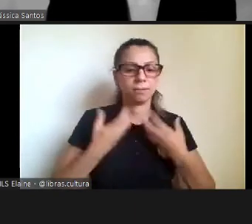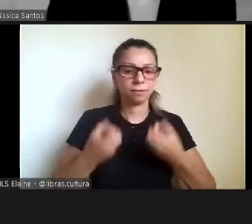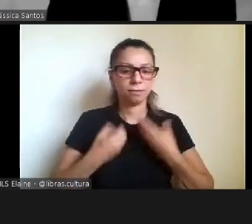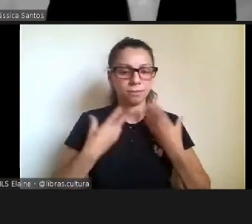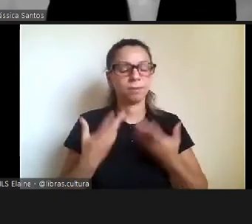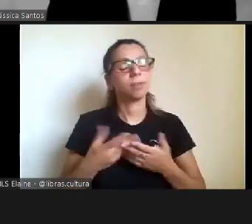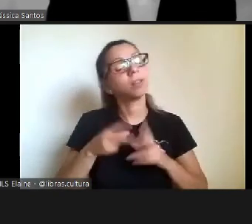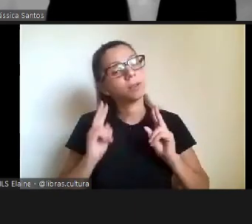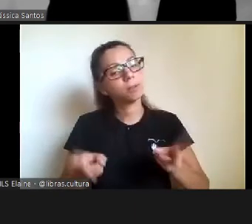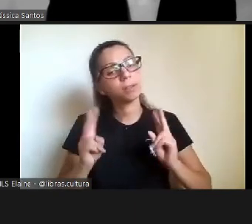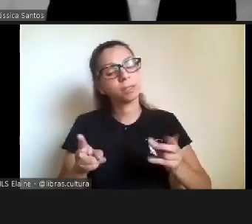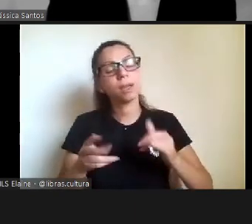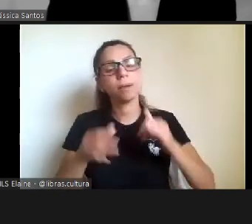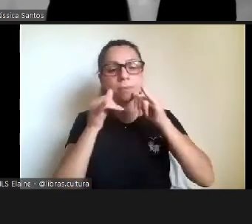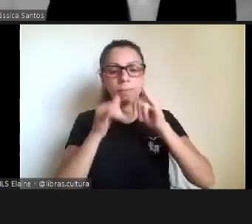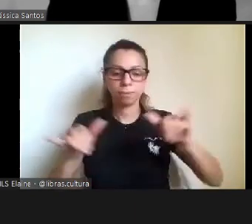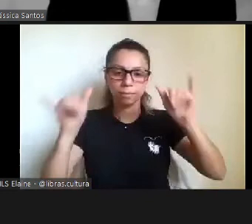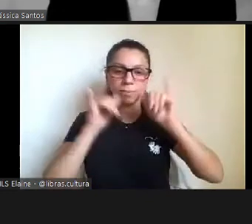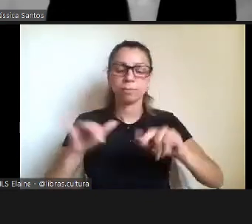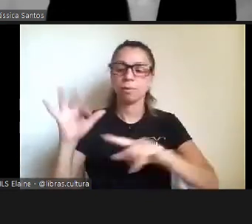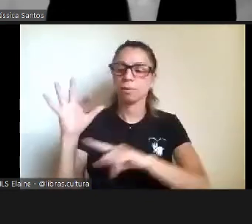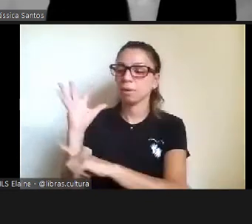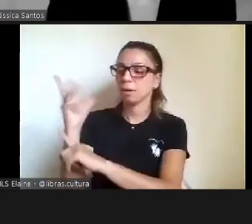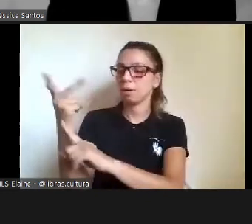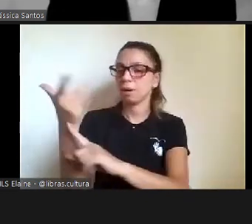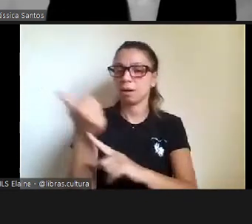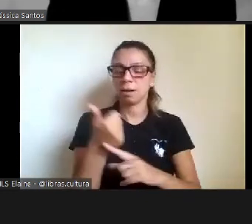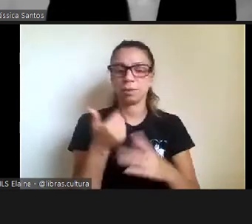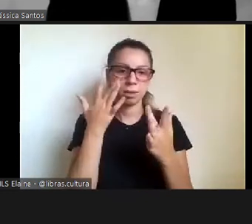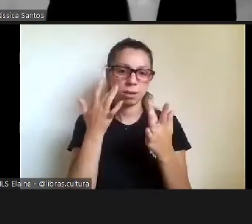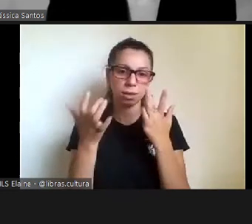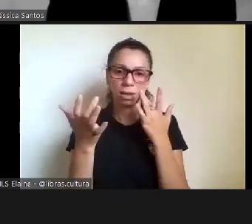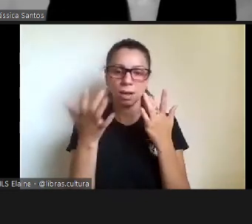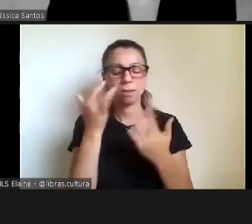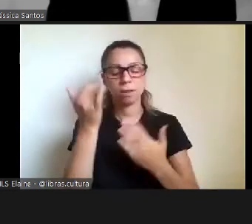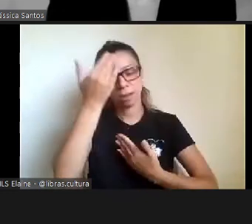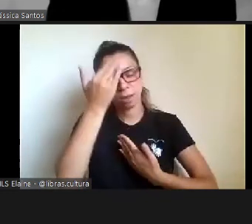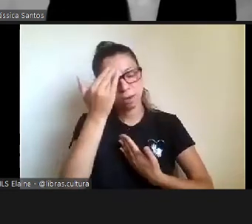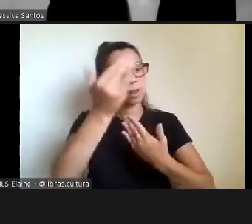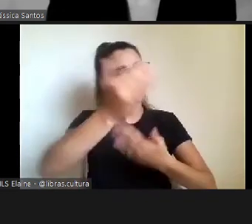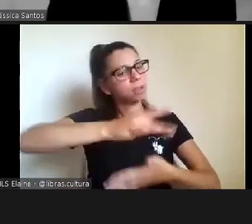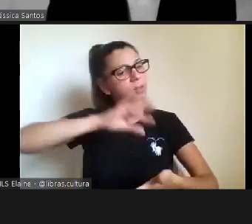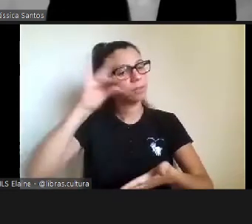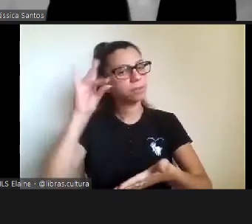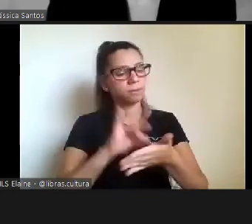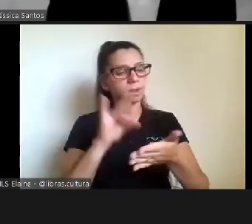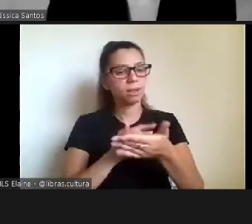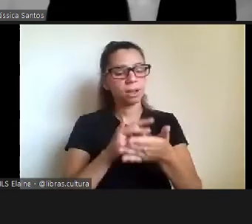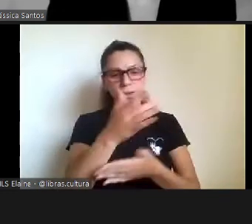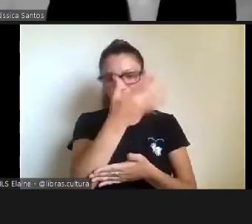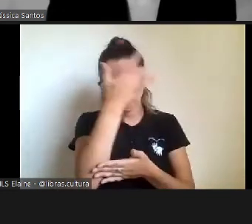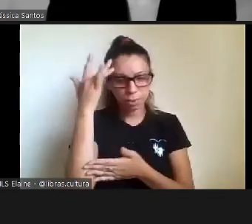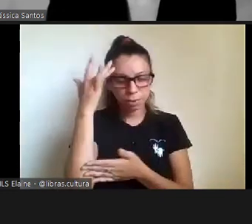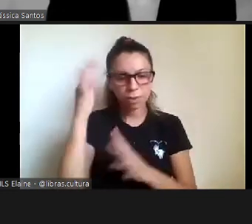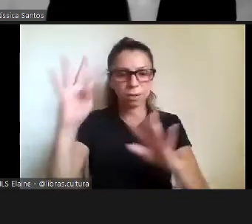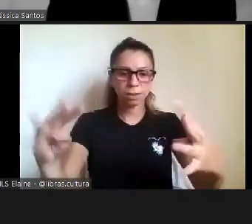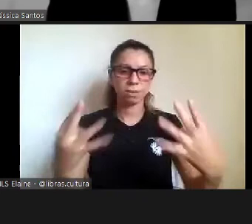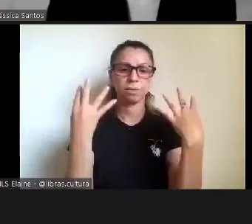que o teatro de todas as artes é uma arte que eu agradeço de verdade, né, o público que está ali. Digo,